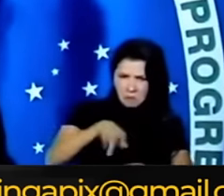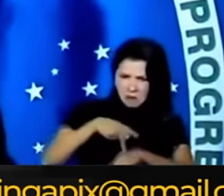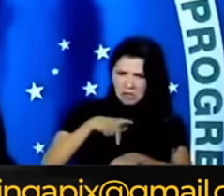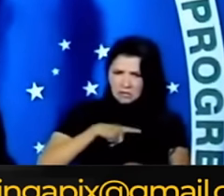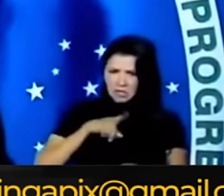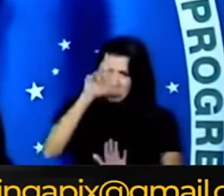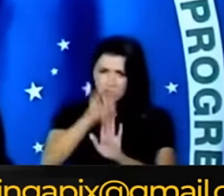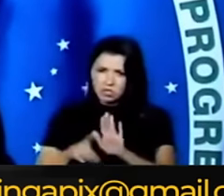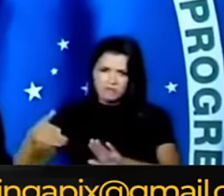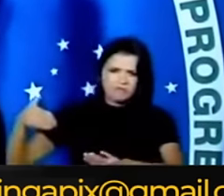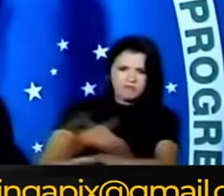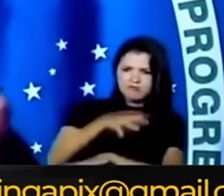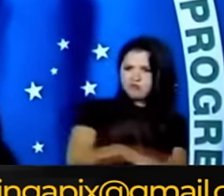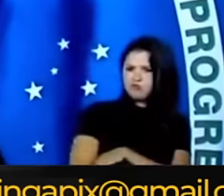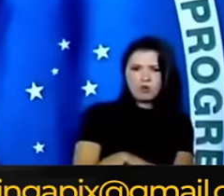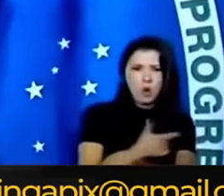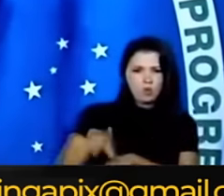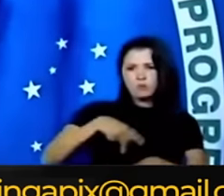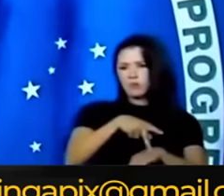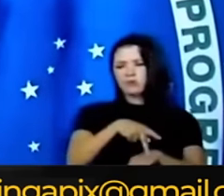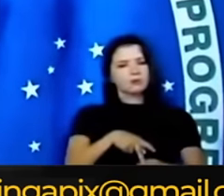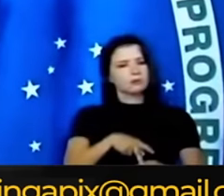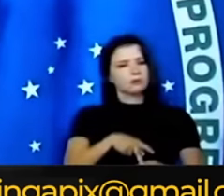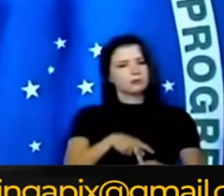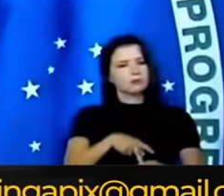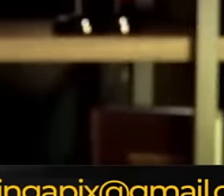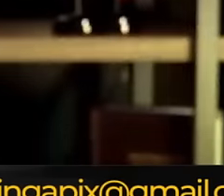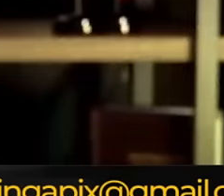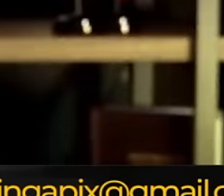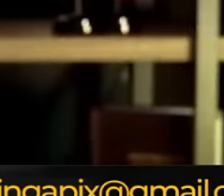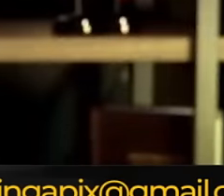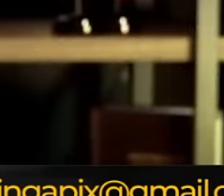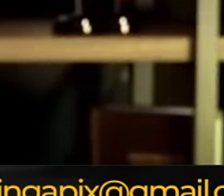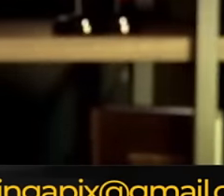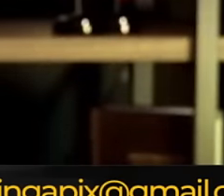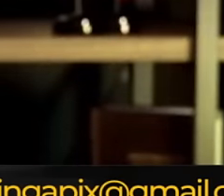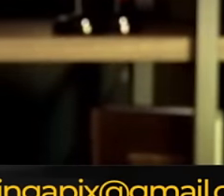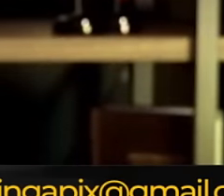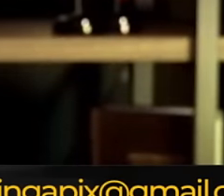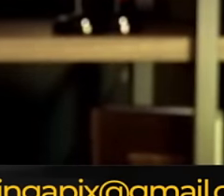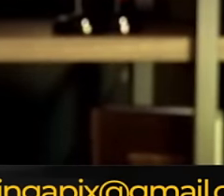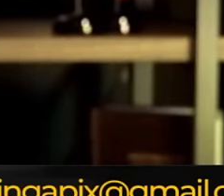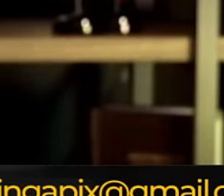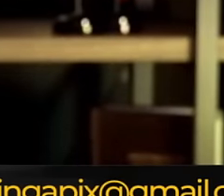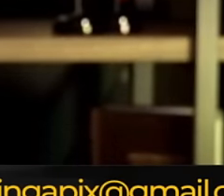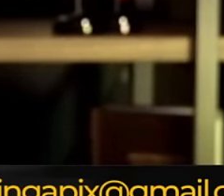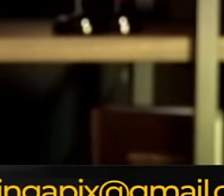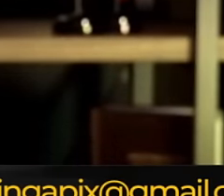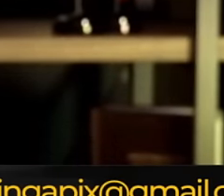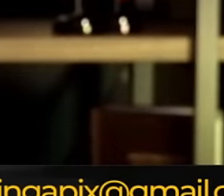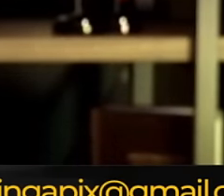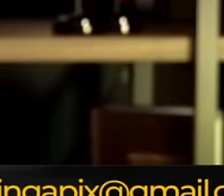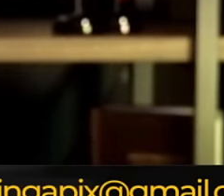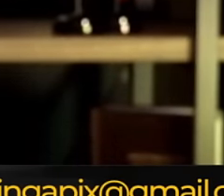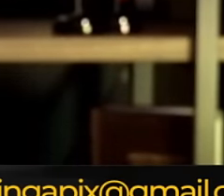integridade território país pronto se defendesse isso não estaria do lado da Rússia não